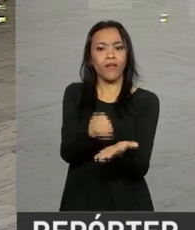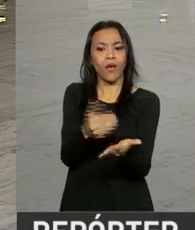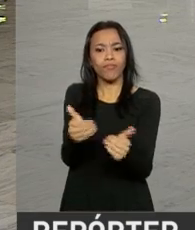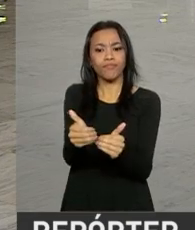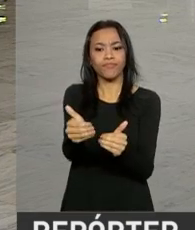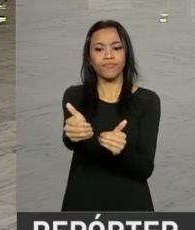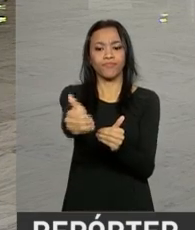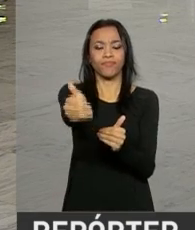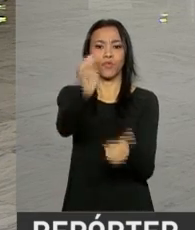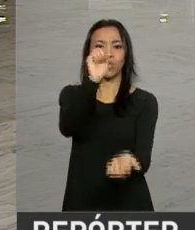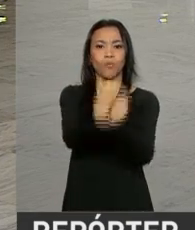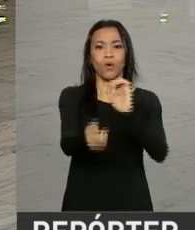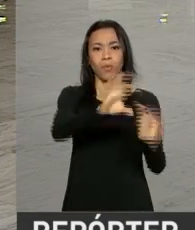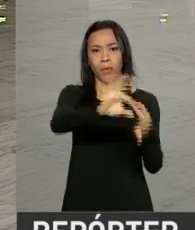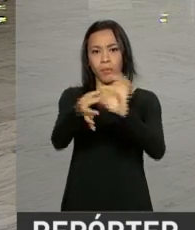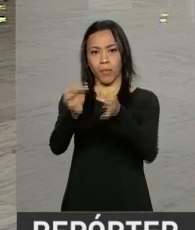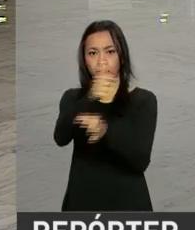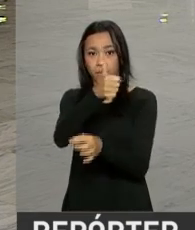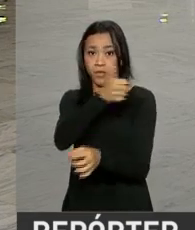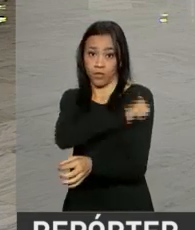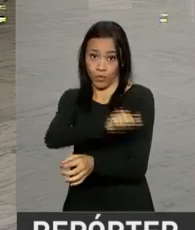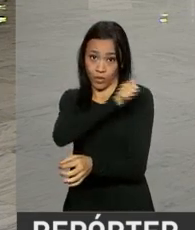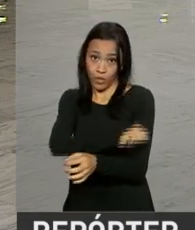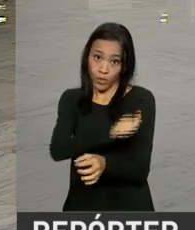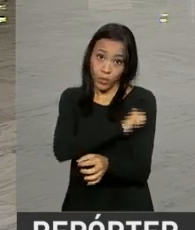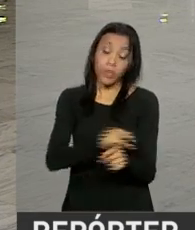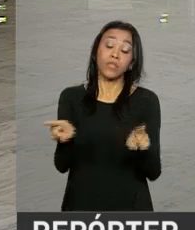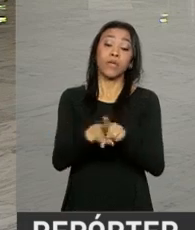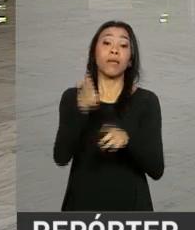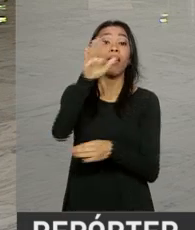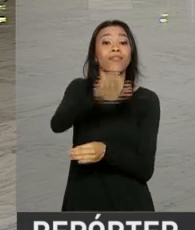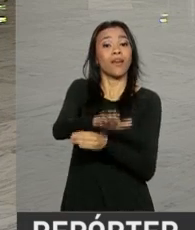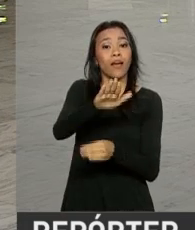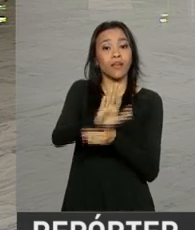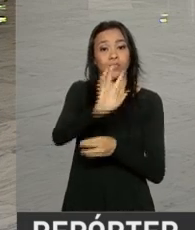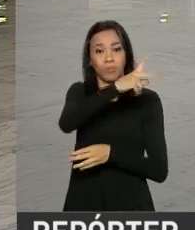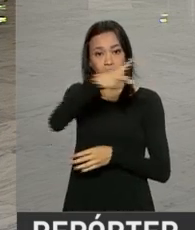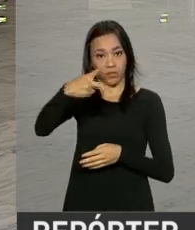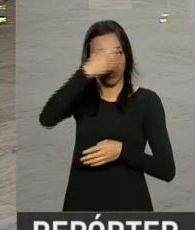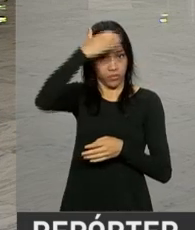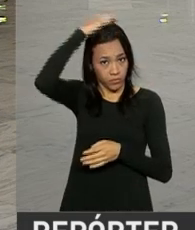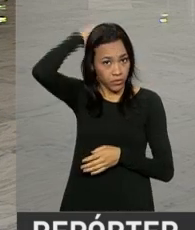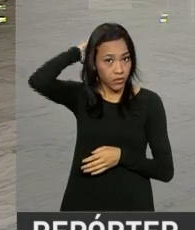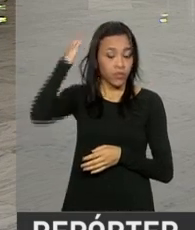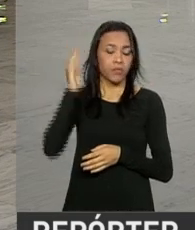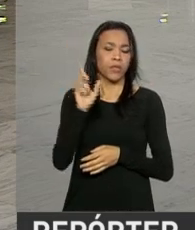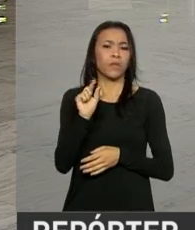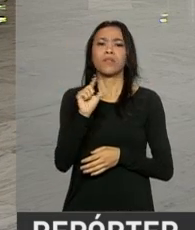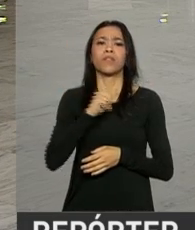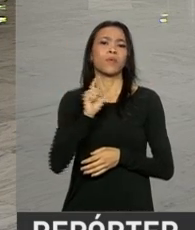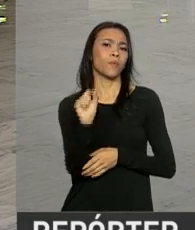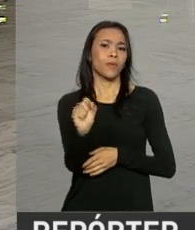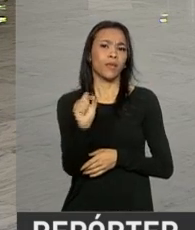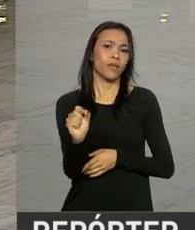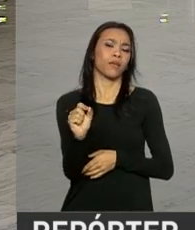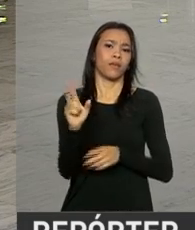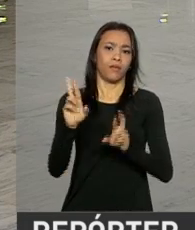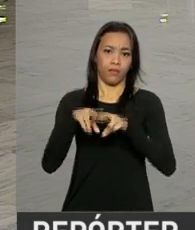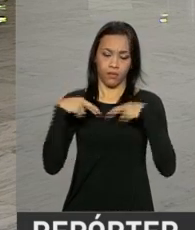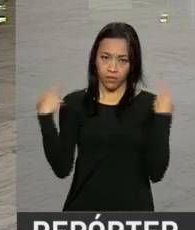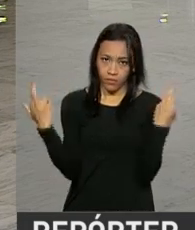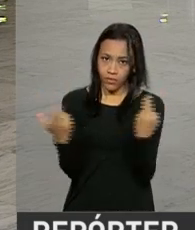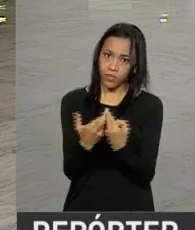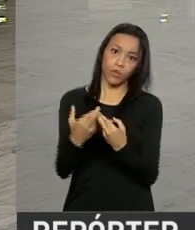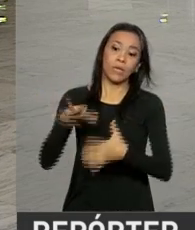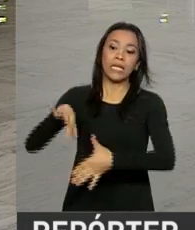Olímpicos Rio 2016. Na parte da tarde, ainda na agenda do presidente em exercício, às 15h, Michel Temer tem uma audiência aí